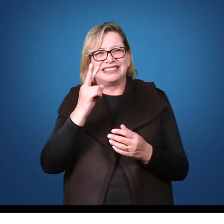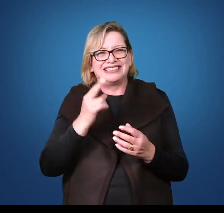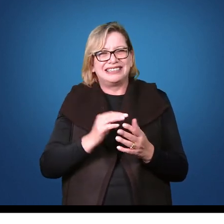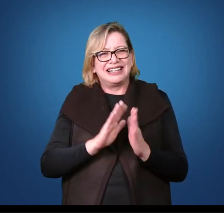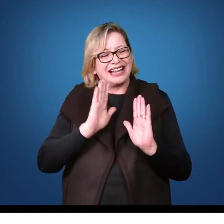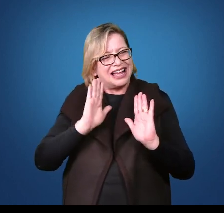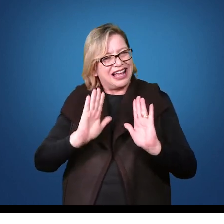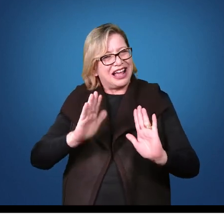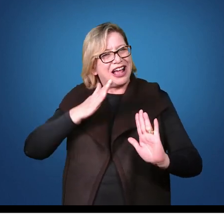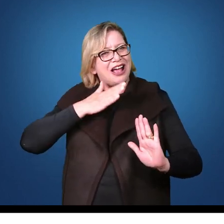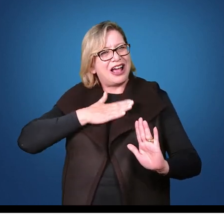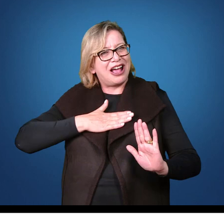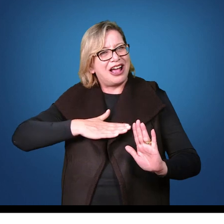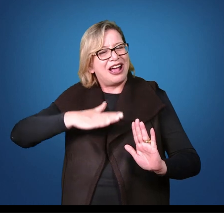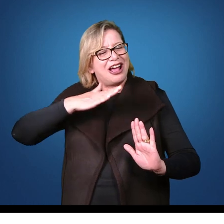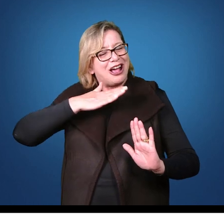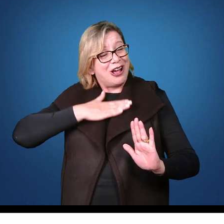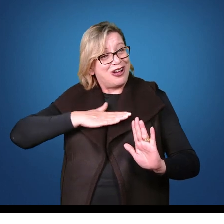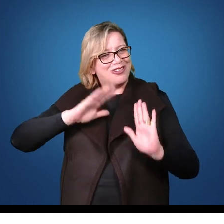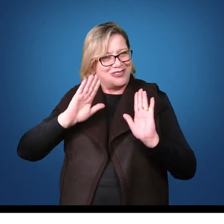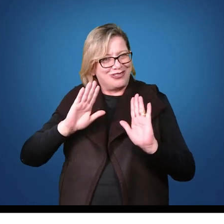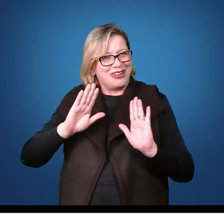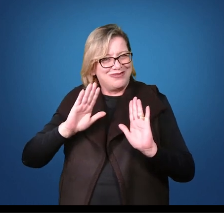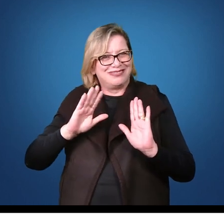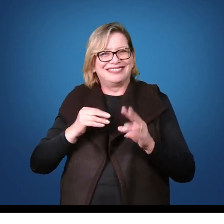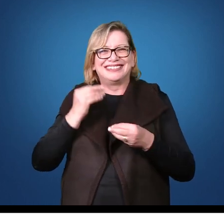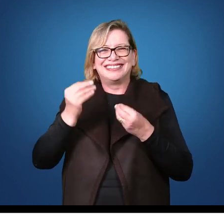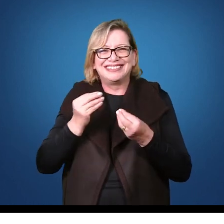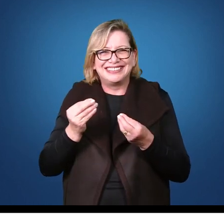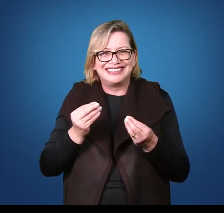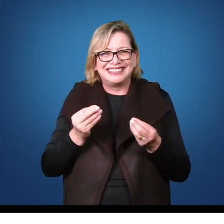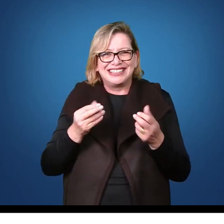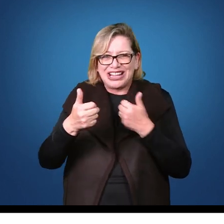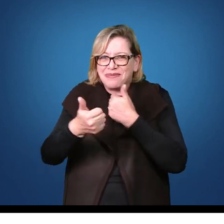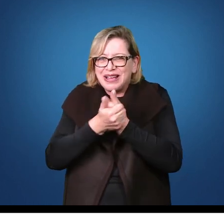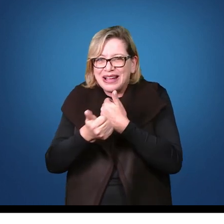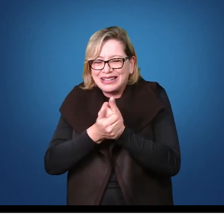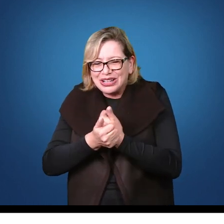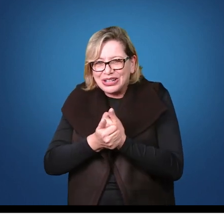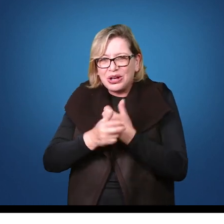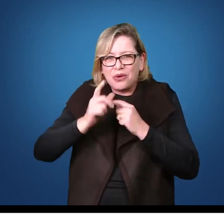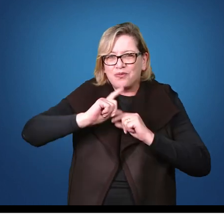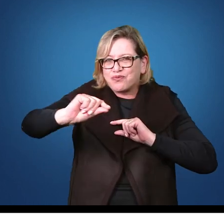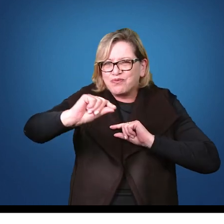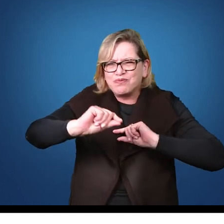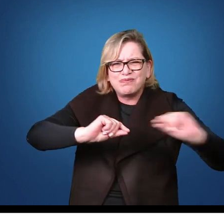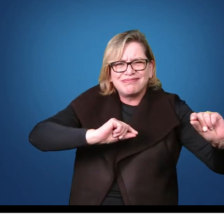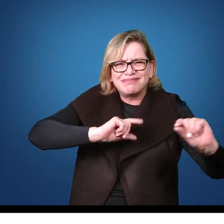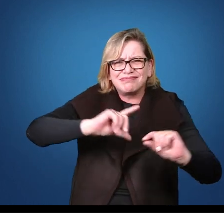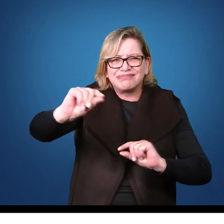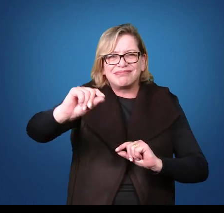Não, calma, vamos dar uma colher de chá. Está muito perto. Rua! Rua!